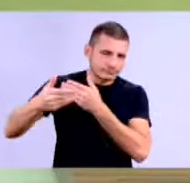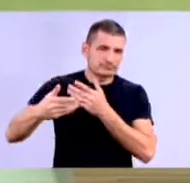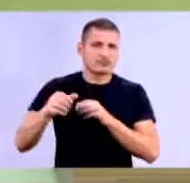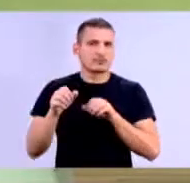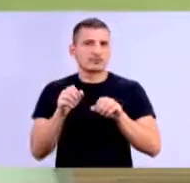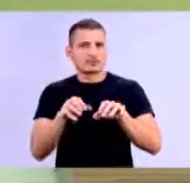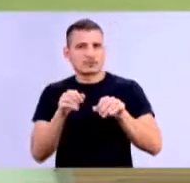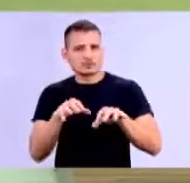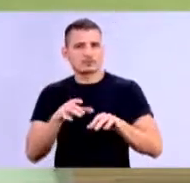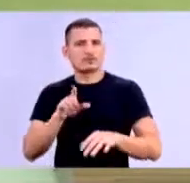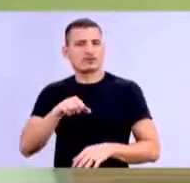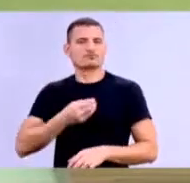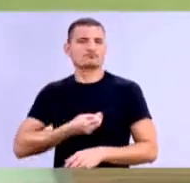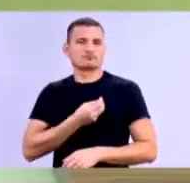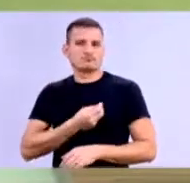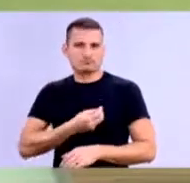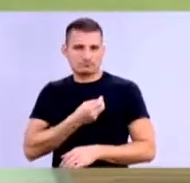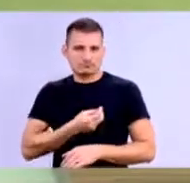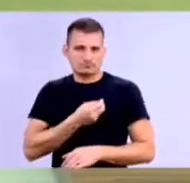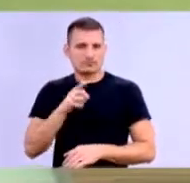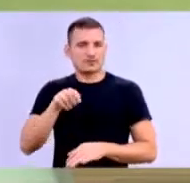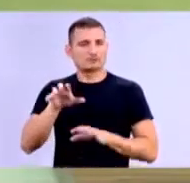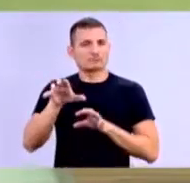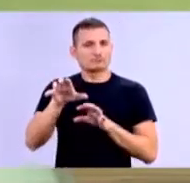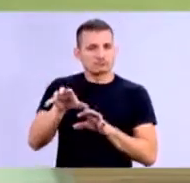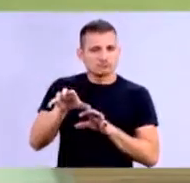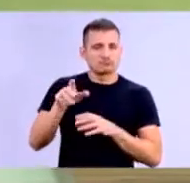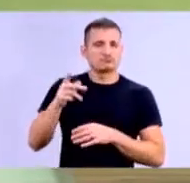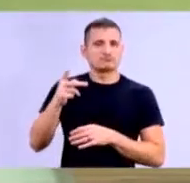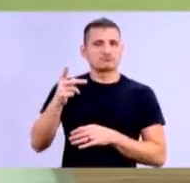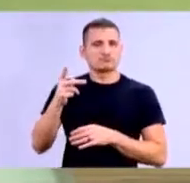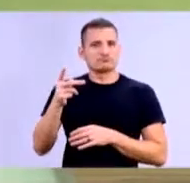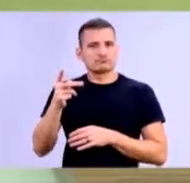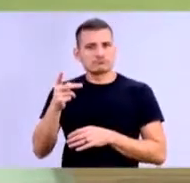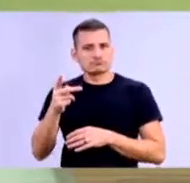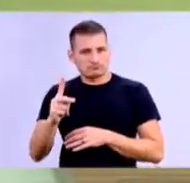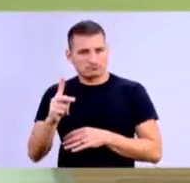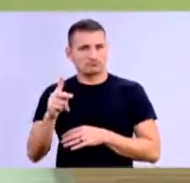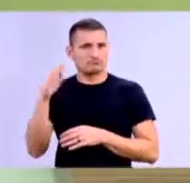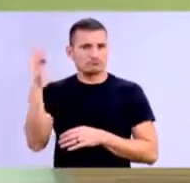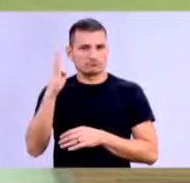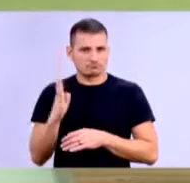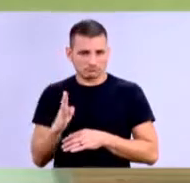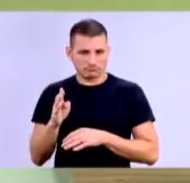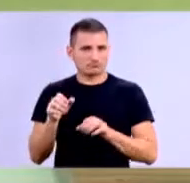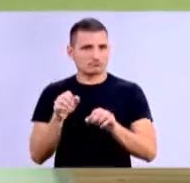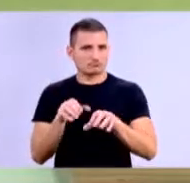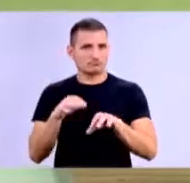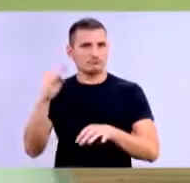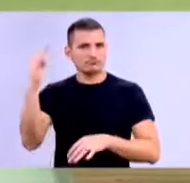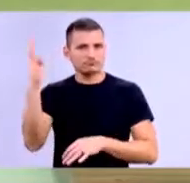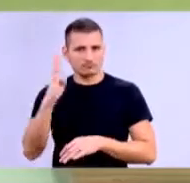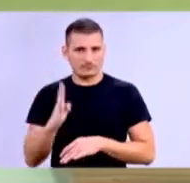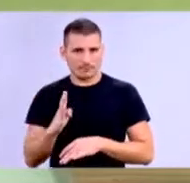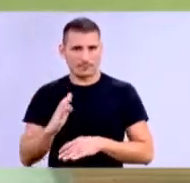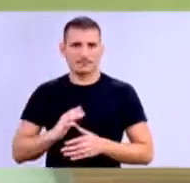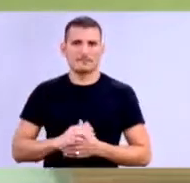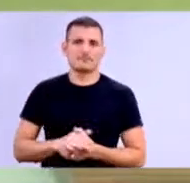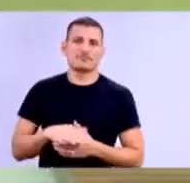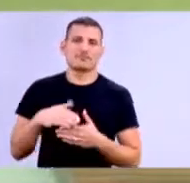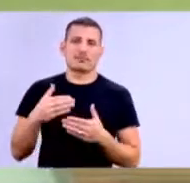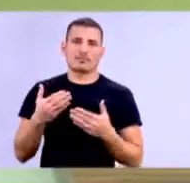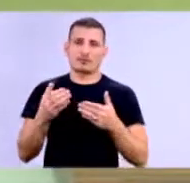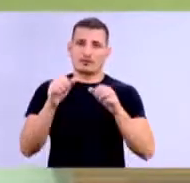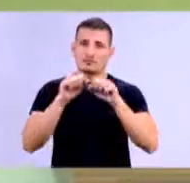bancária, muito presencial. Essa é uma característica da nossa educação, né, da educação brasileira. Então, o sistema